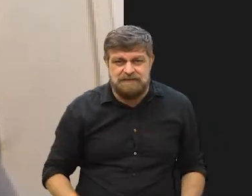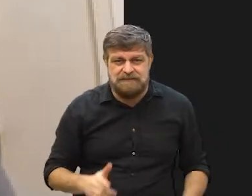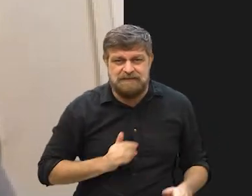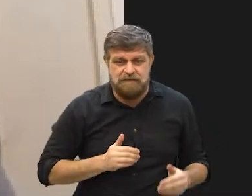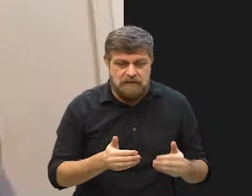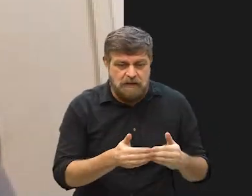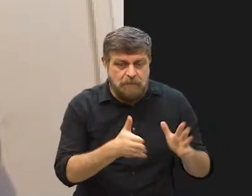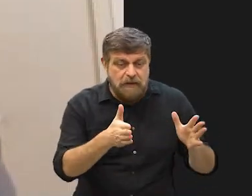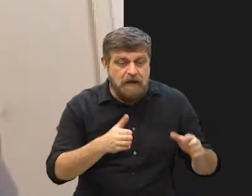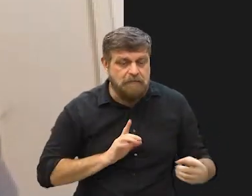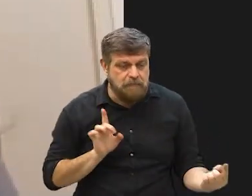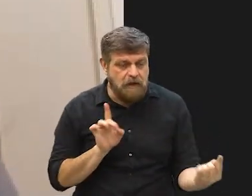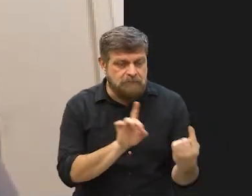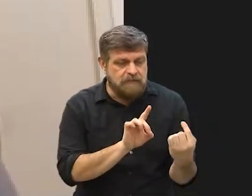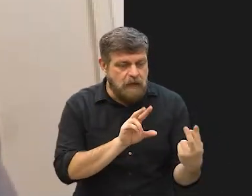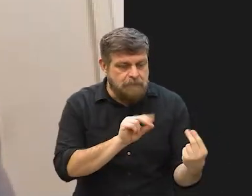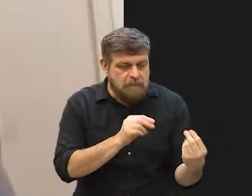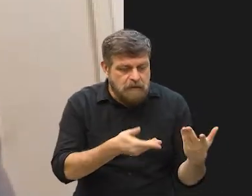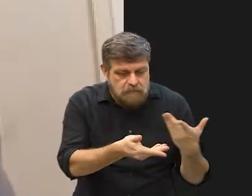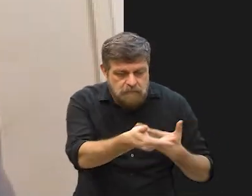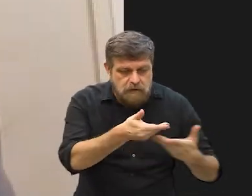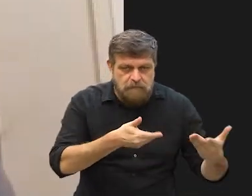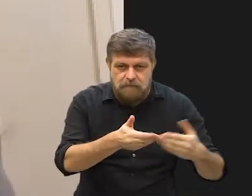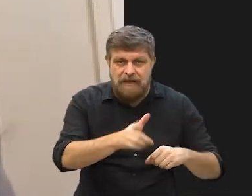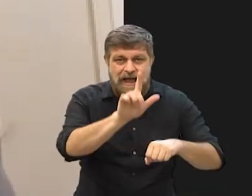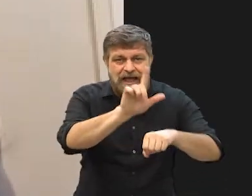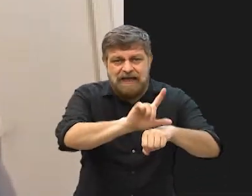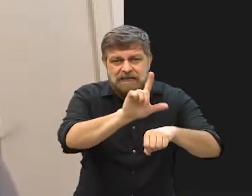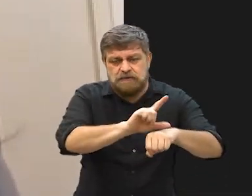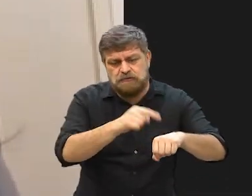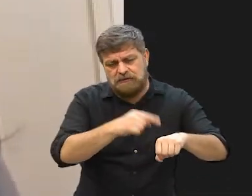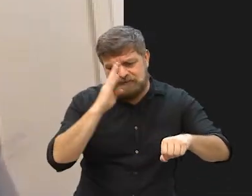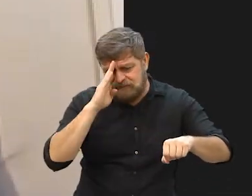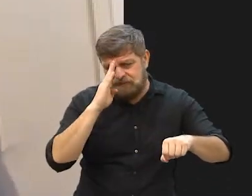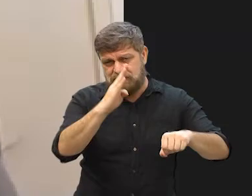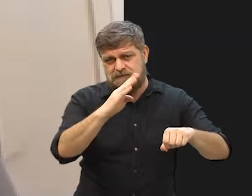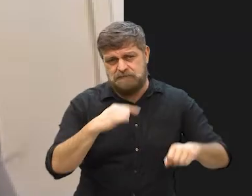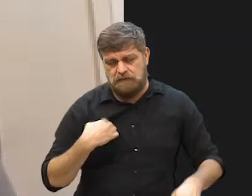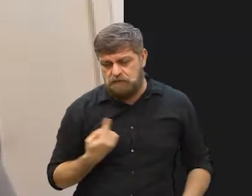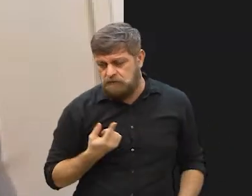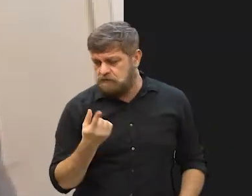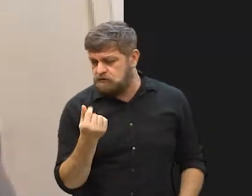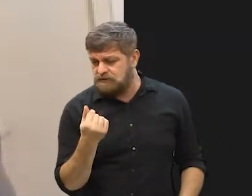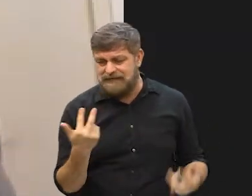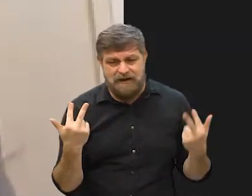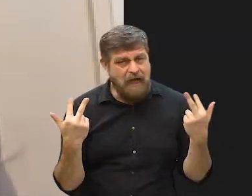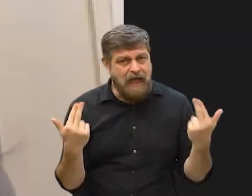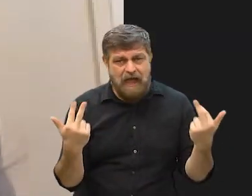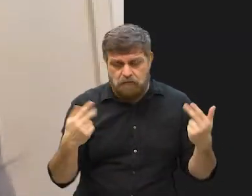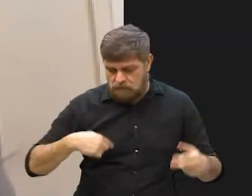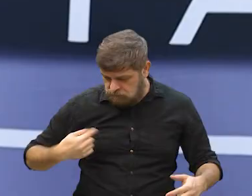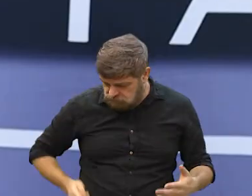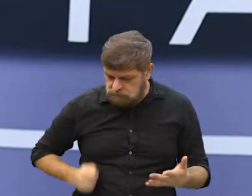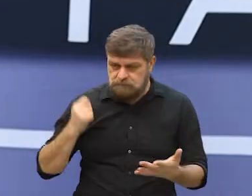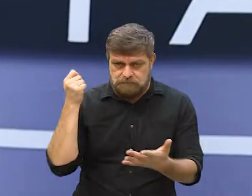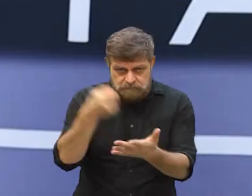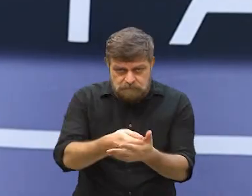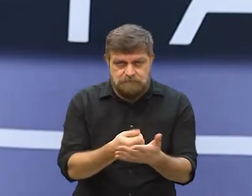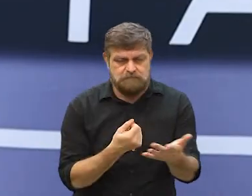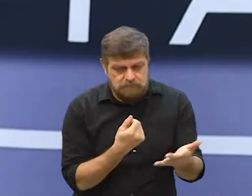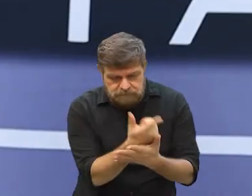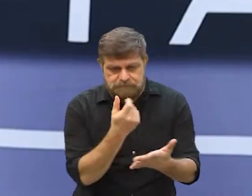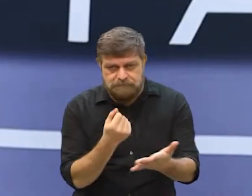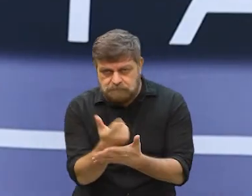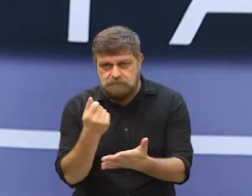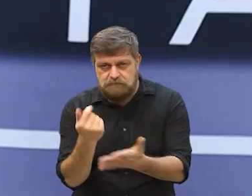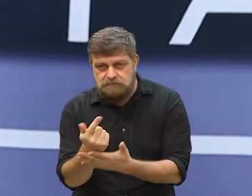para ouvir. E as grandes redes, gente, nosso dinheiro, ele não é diferente, nós consumimos. Às vezes a